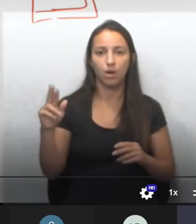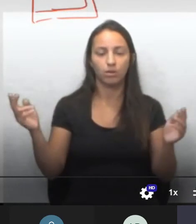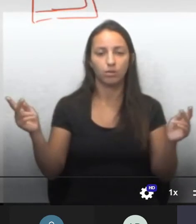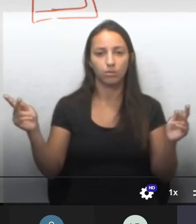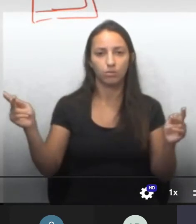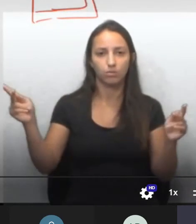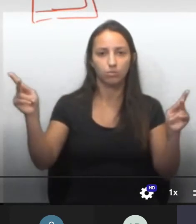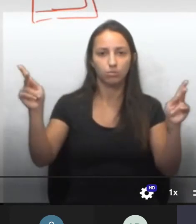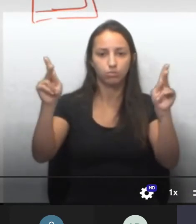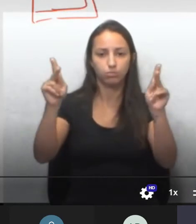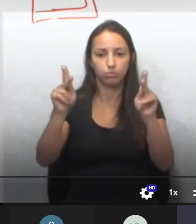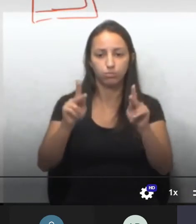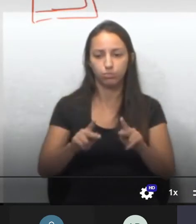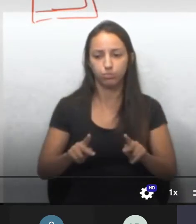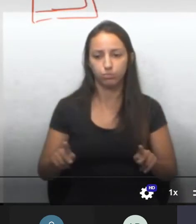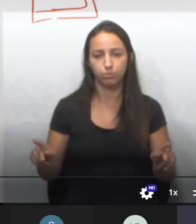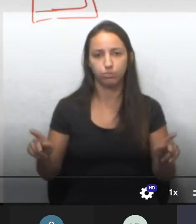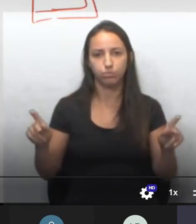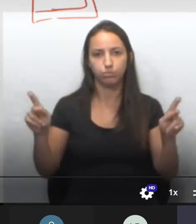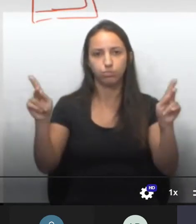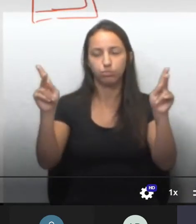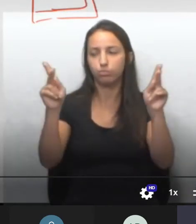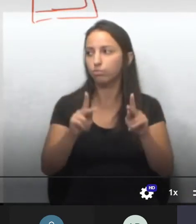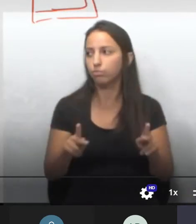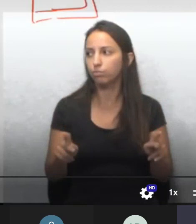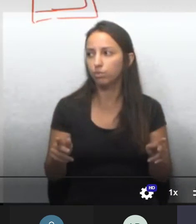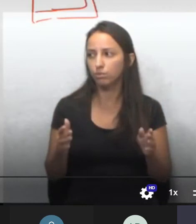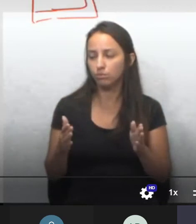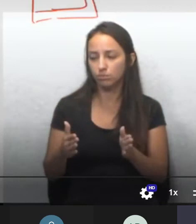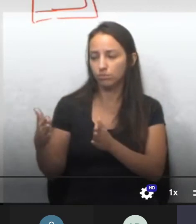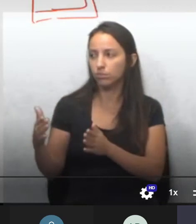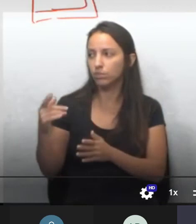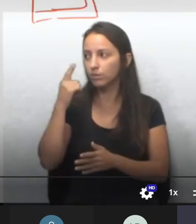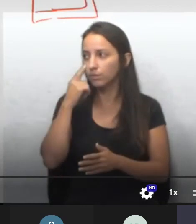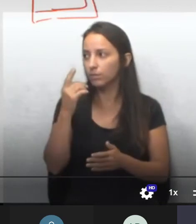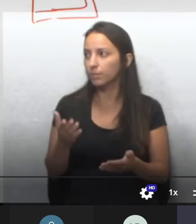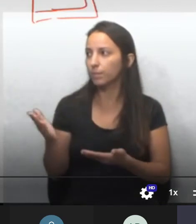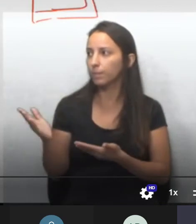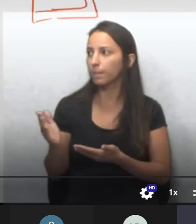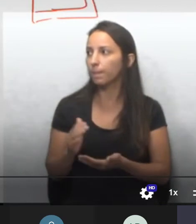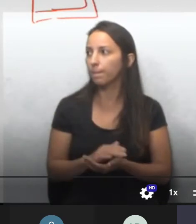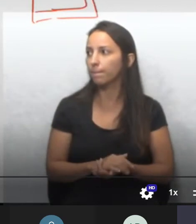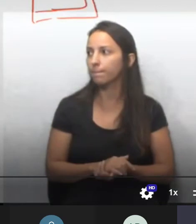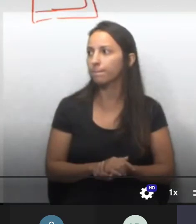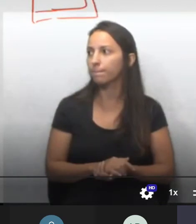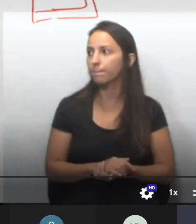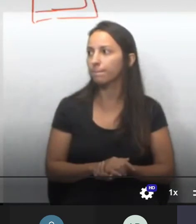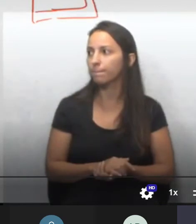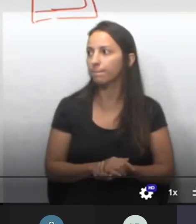dá um espacinho, põe um pouco mais para lá, tá? E faz lá o depósito de lixo.